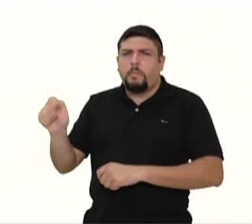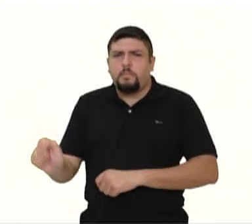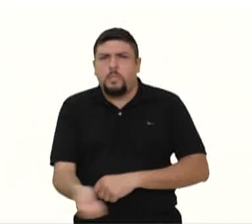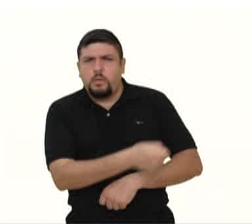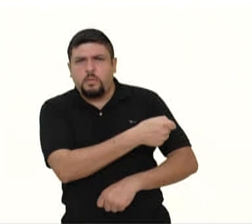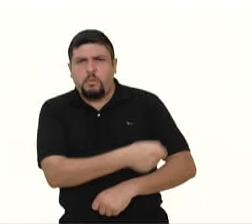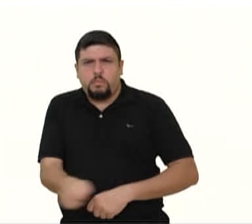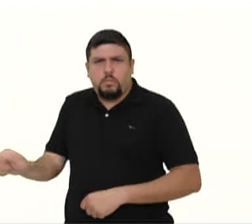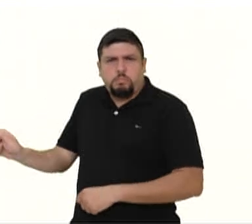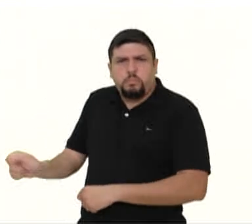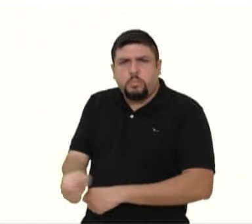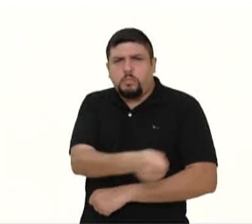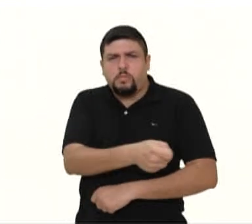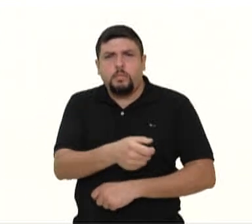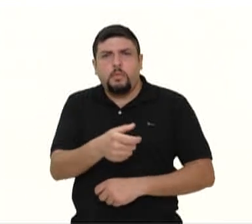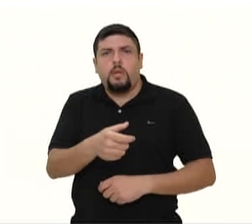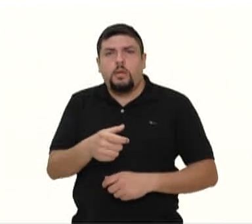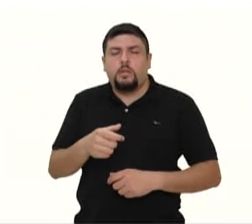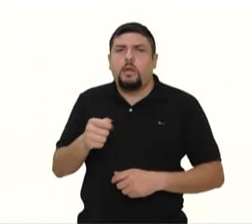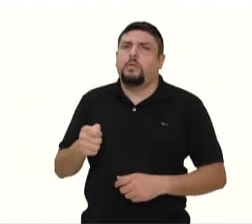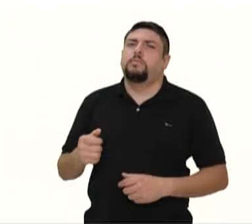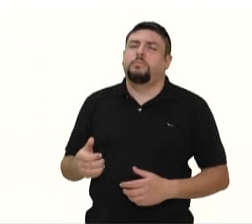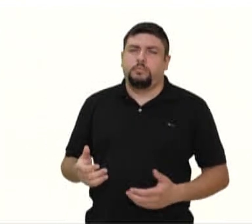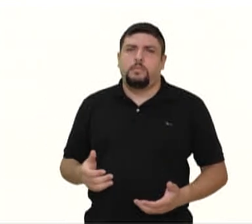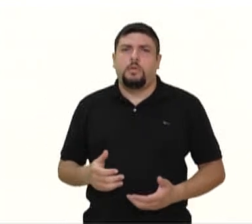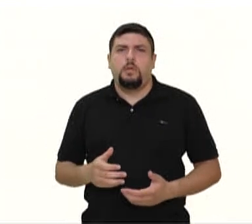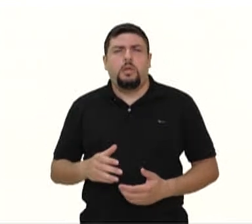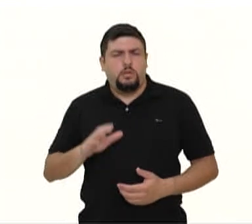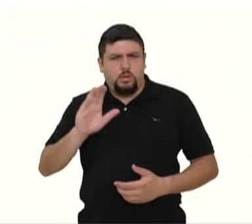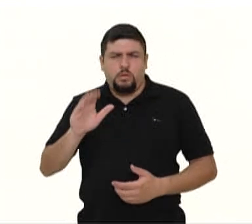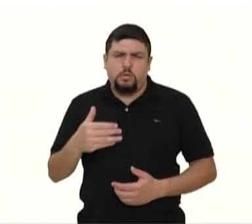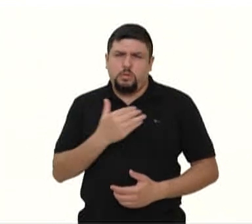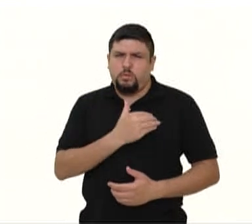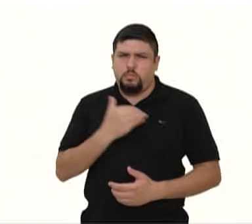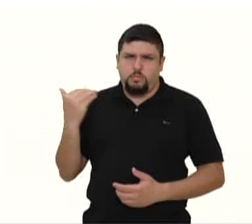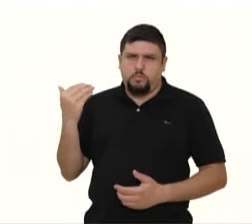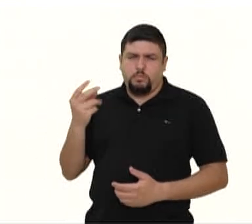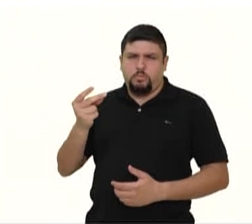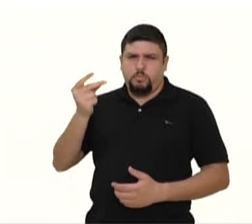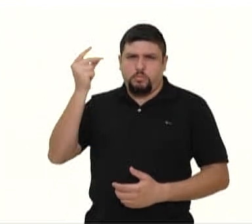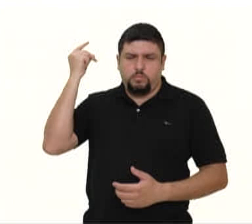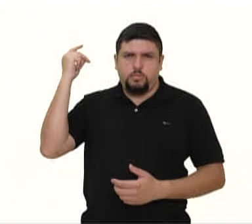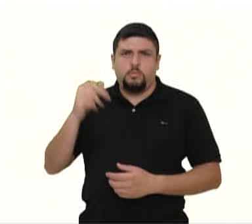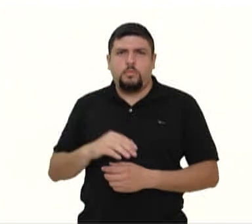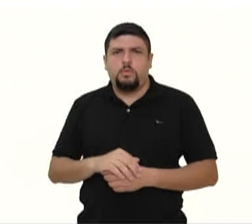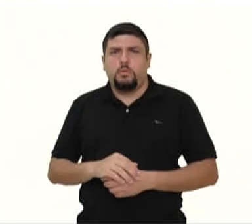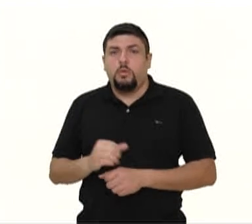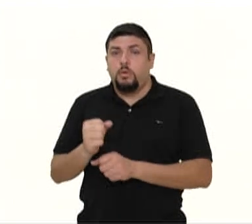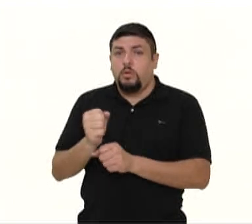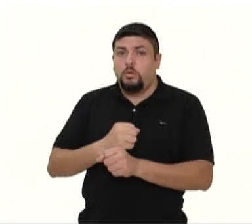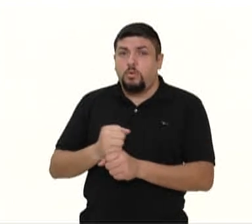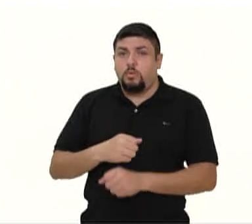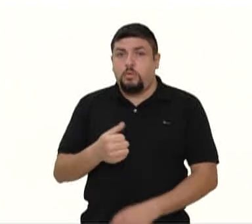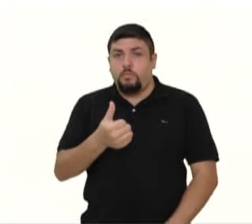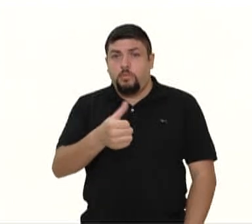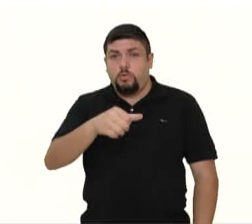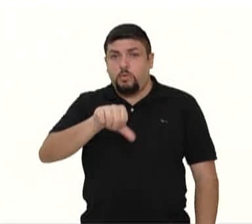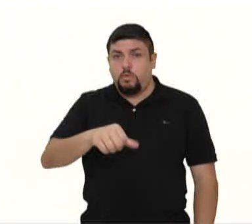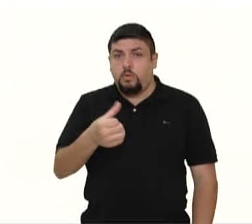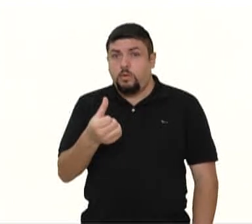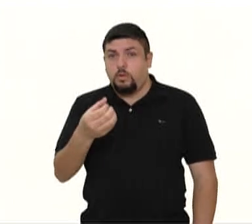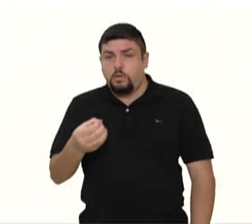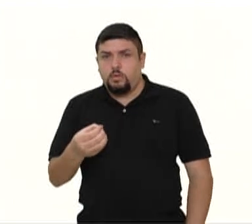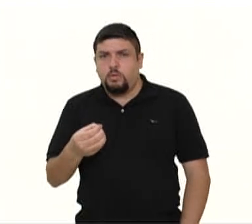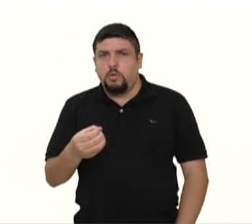princesa, a rainha do tênis brasileiro, com certeza, já falecida, Maria Esther Bueno. Em 1960, foi a primeira mulher a